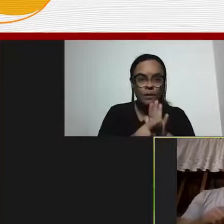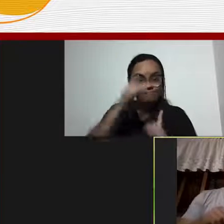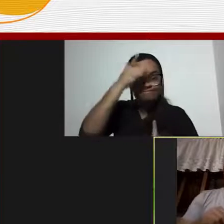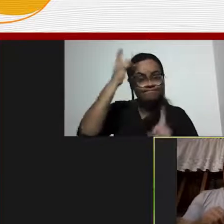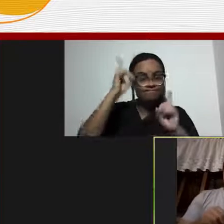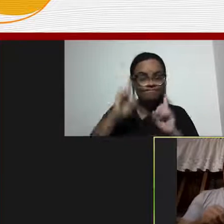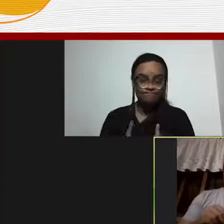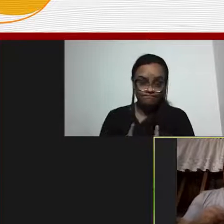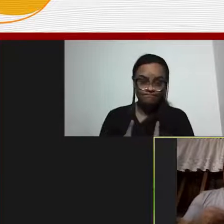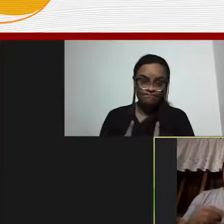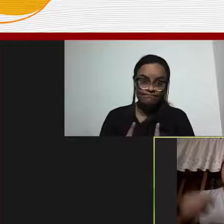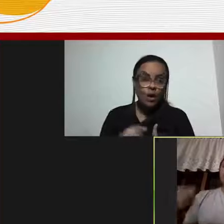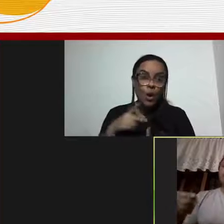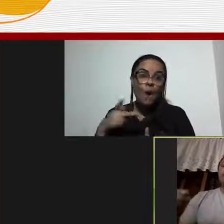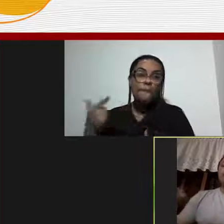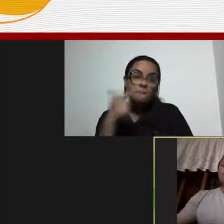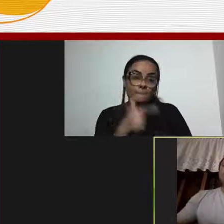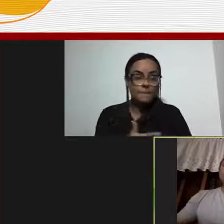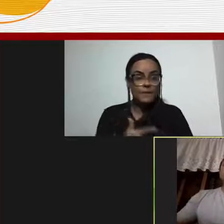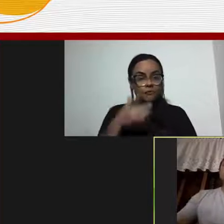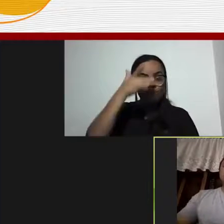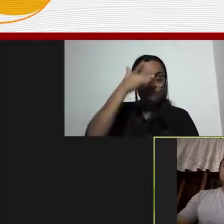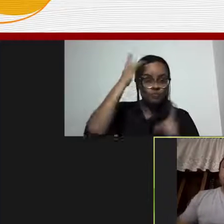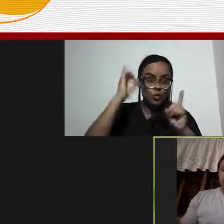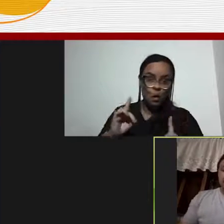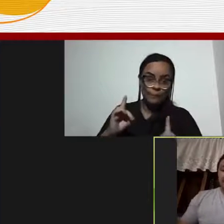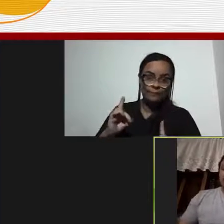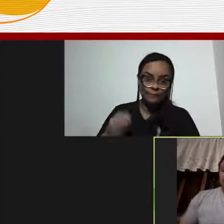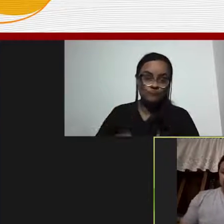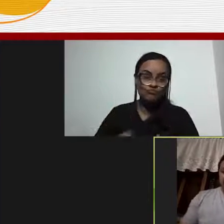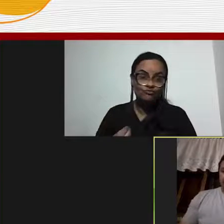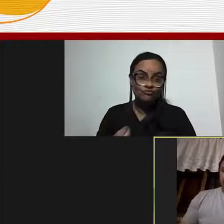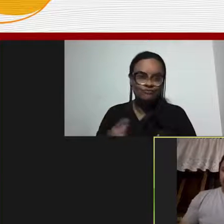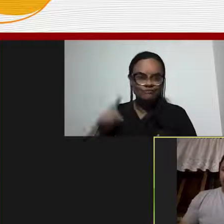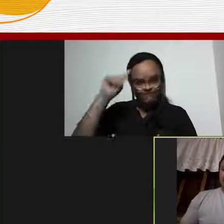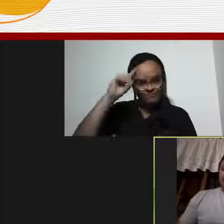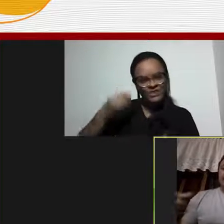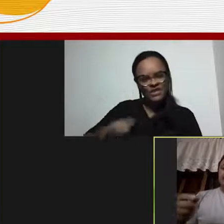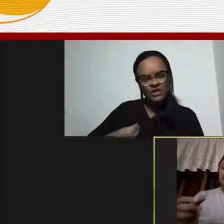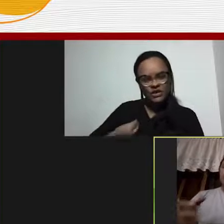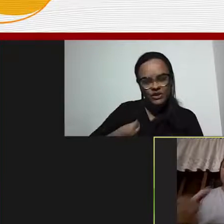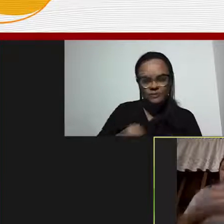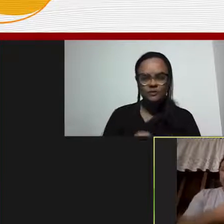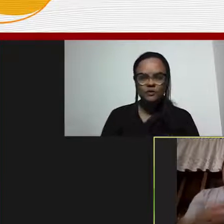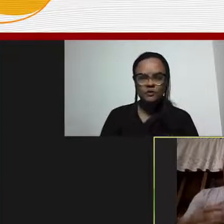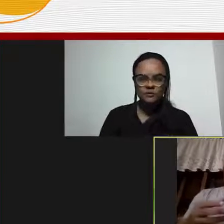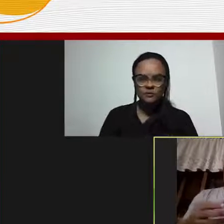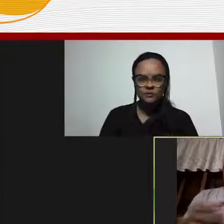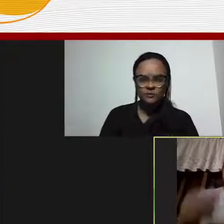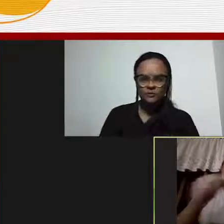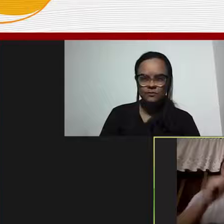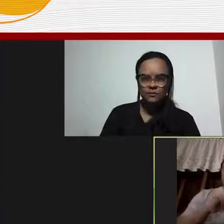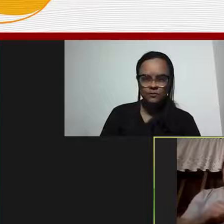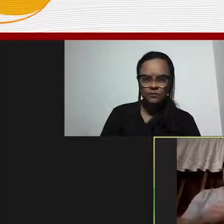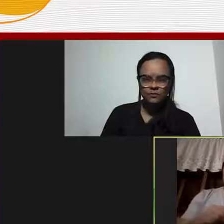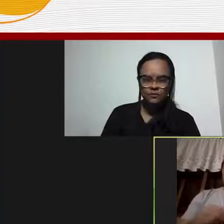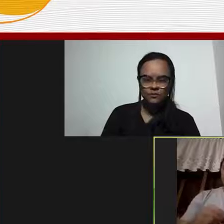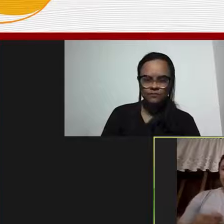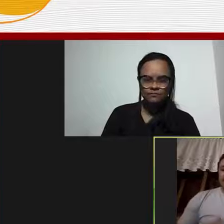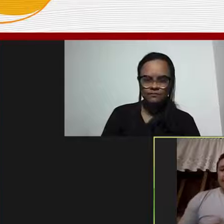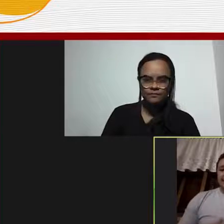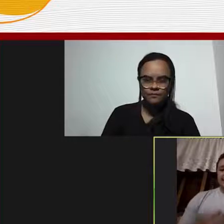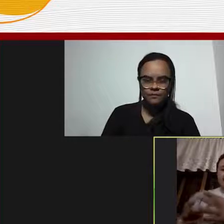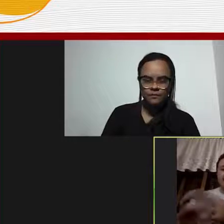não tem deficiência. Ele não vive isso dia a dia, né? E eu vejo que muitas pessoas